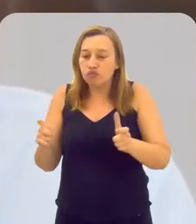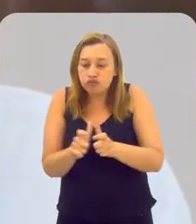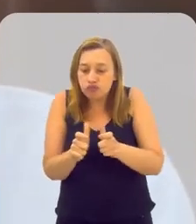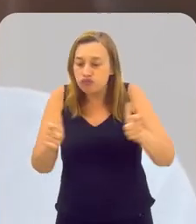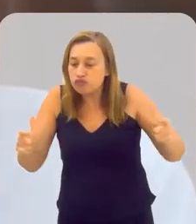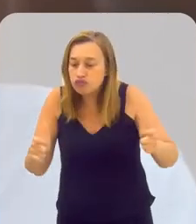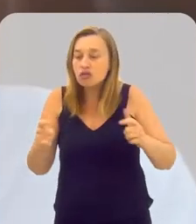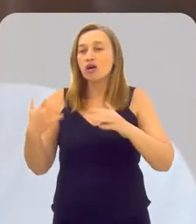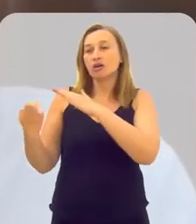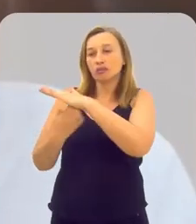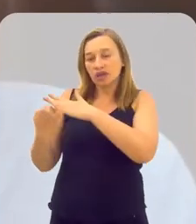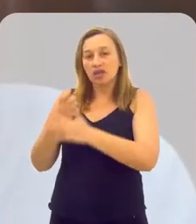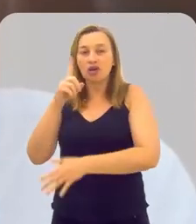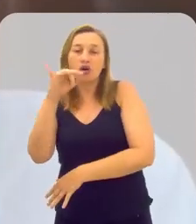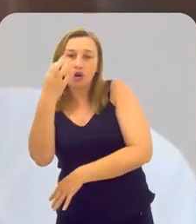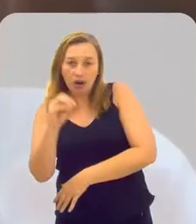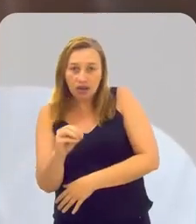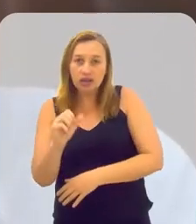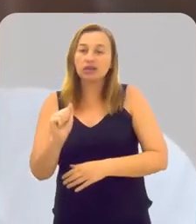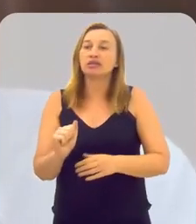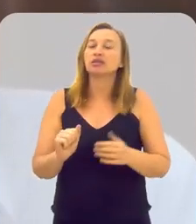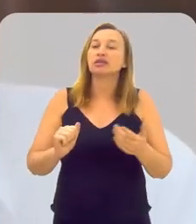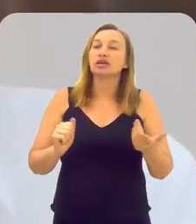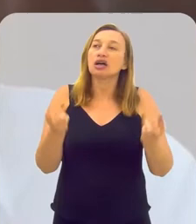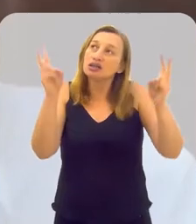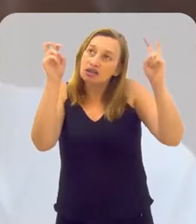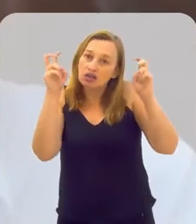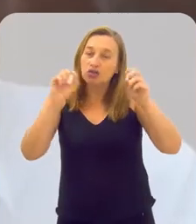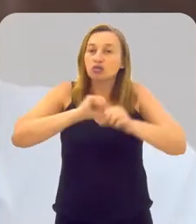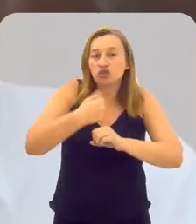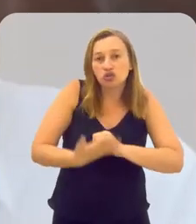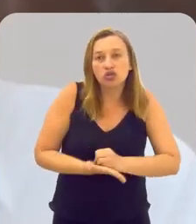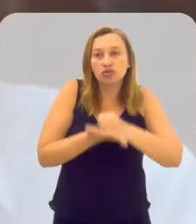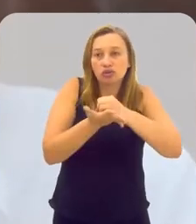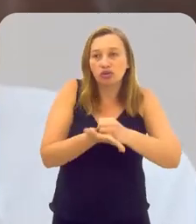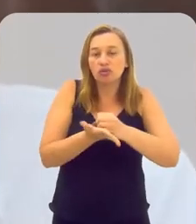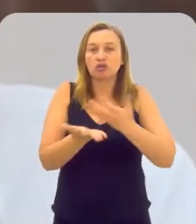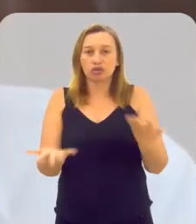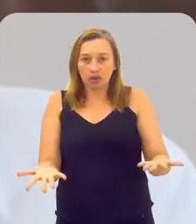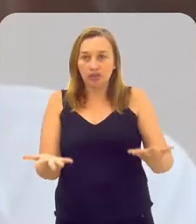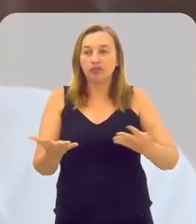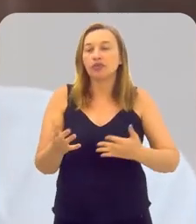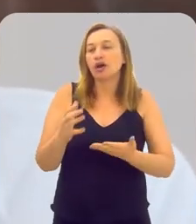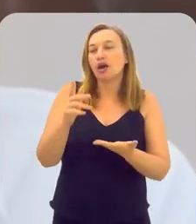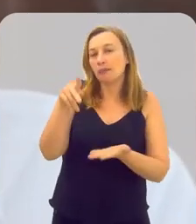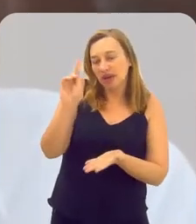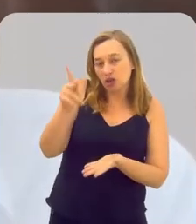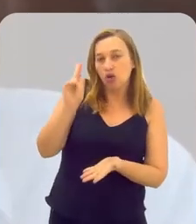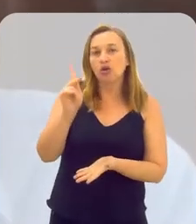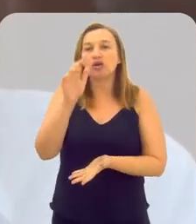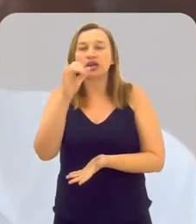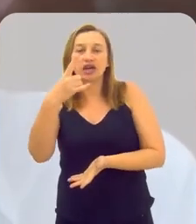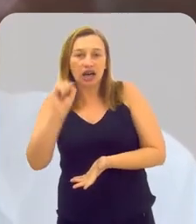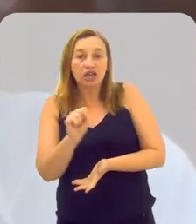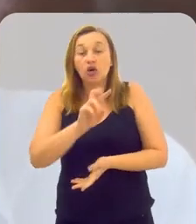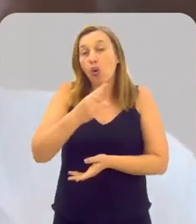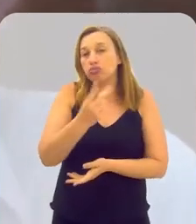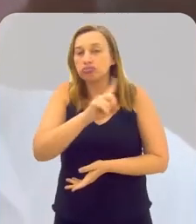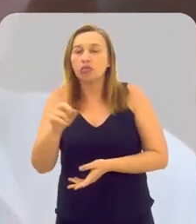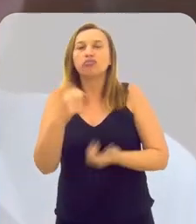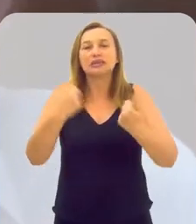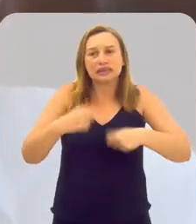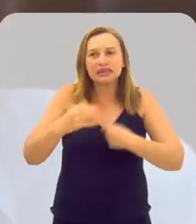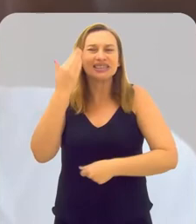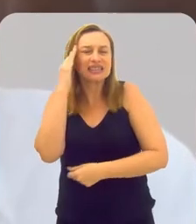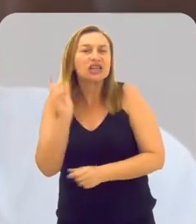um empresário, seja ele, né, de pequeno porte ou grande porte, ele olha para essa questão de sustentabilidade, seja ele atuando em petróleo e gás